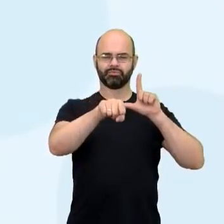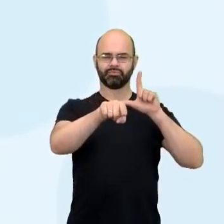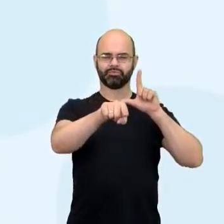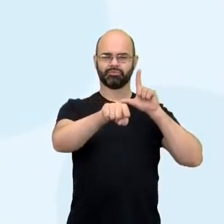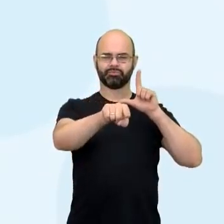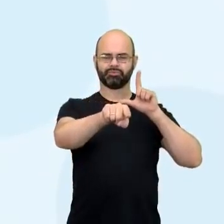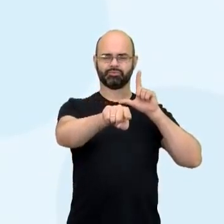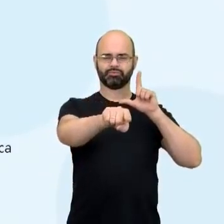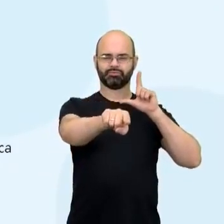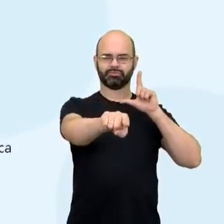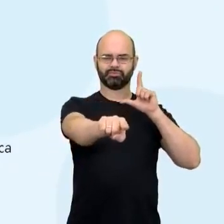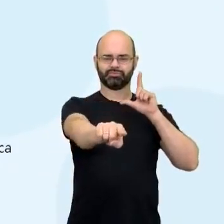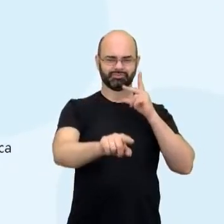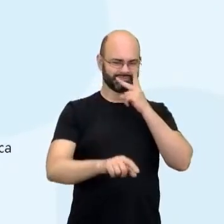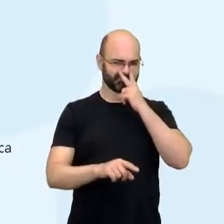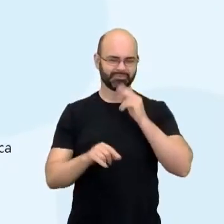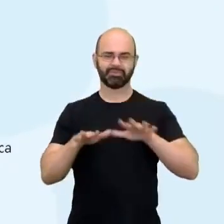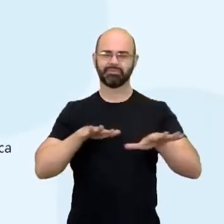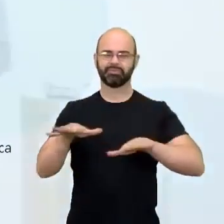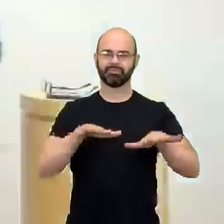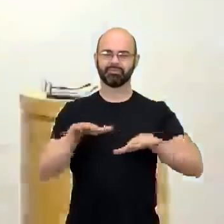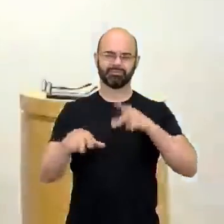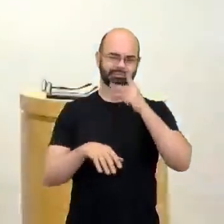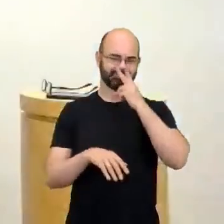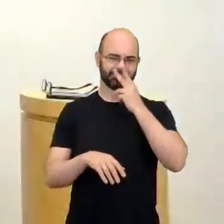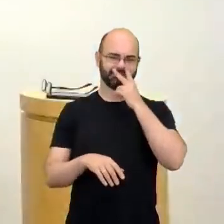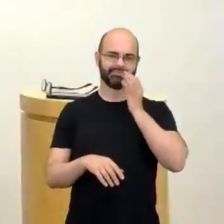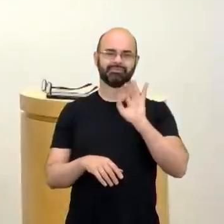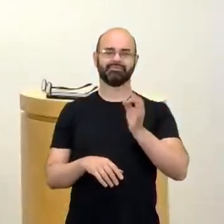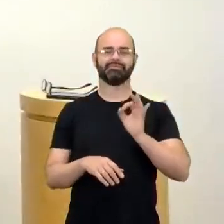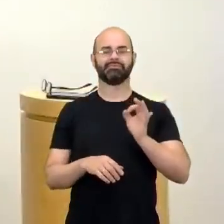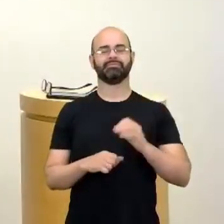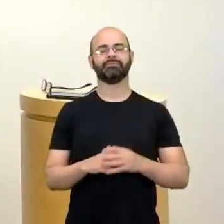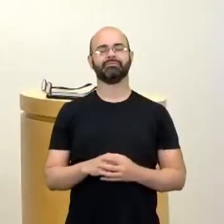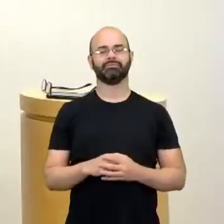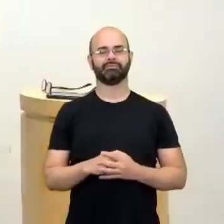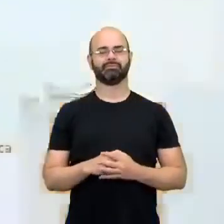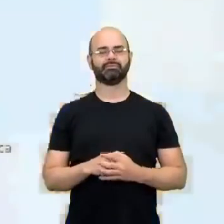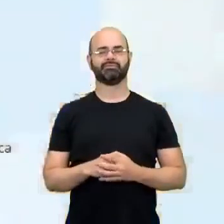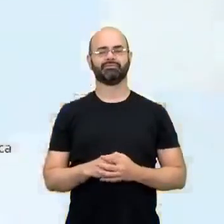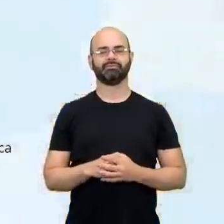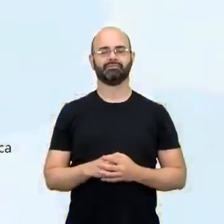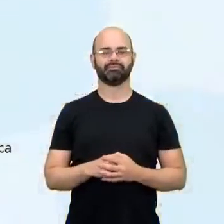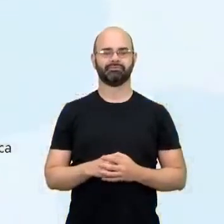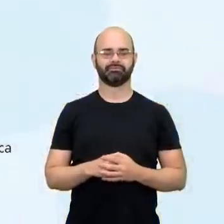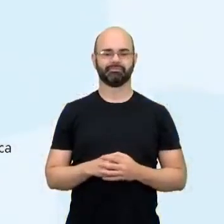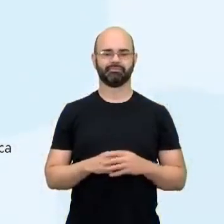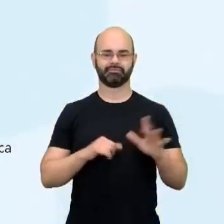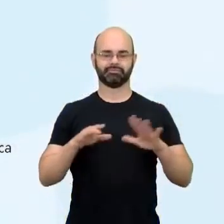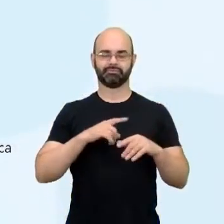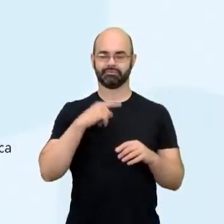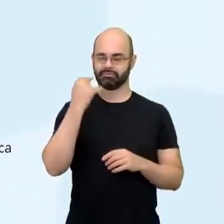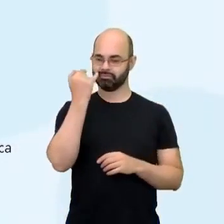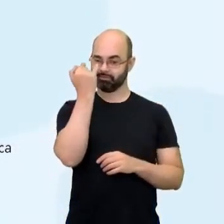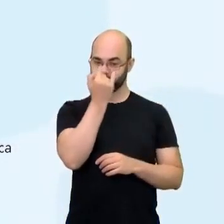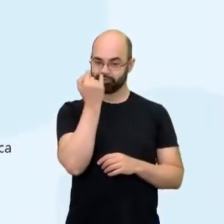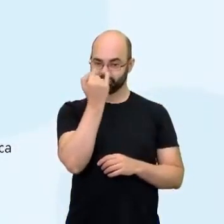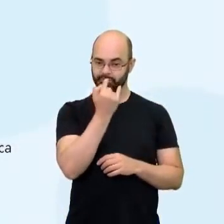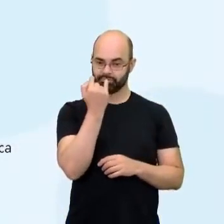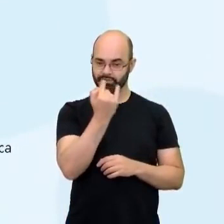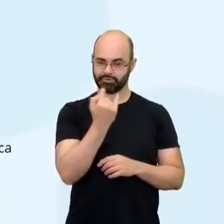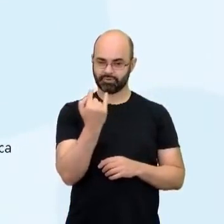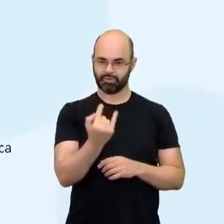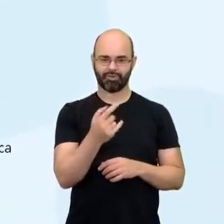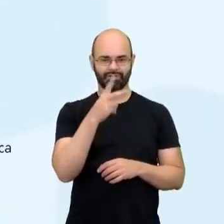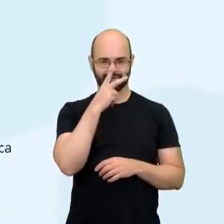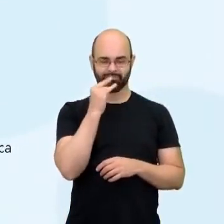tá vendo tendo, isso. parece que tem movimento, né? Então consegue. Perceba que aí, ó, se tem uma ilusão de ótica, não sei se vocês conseguem